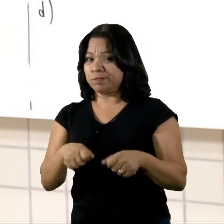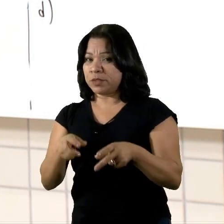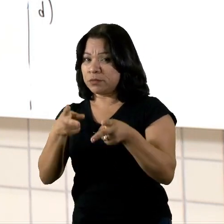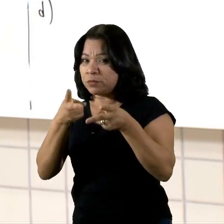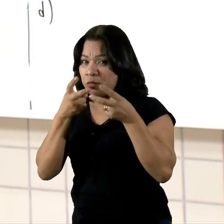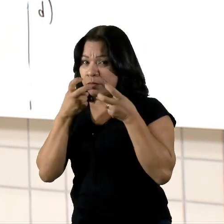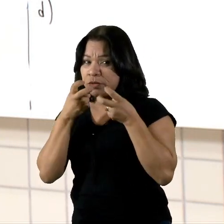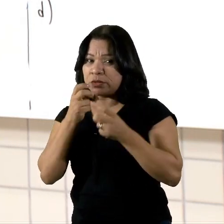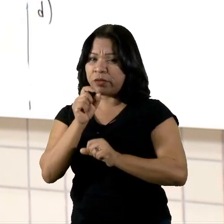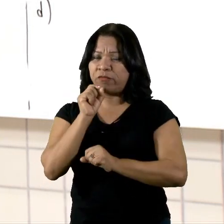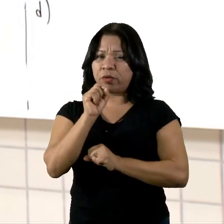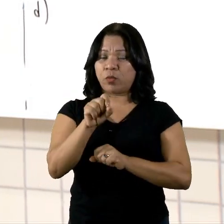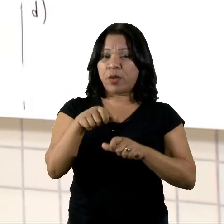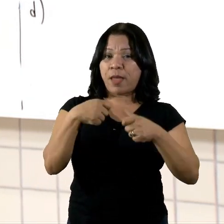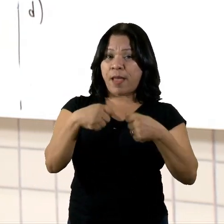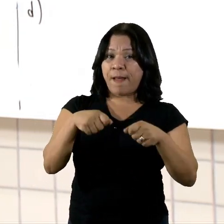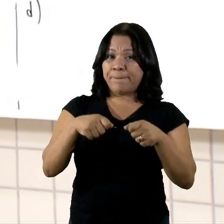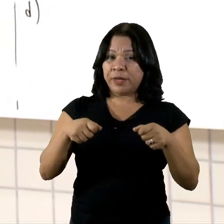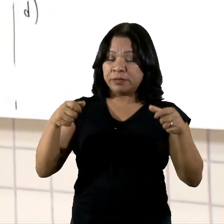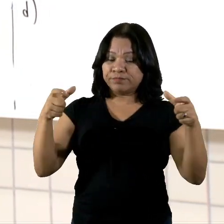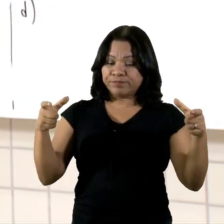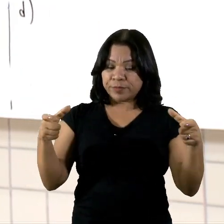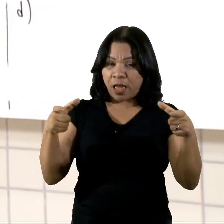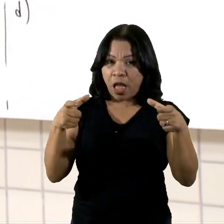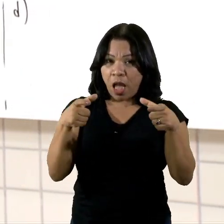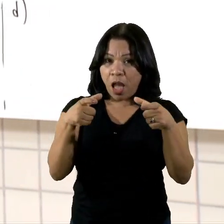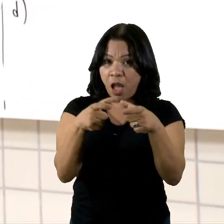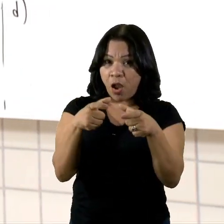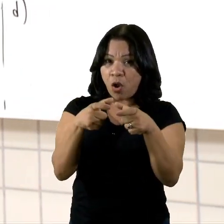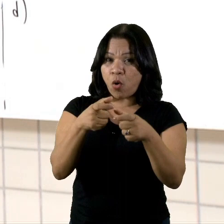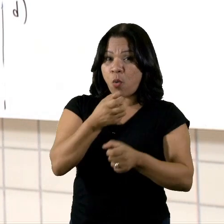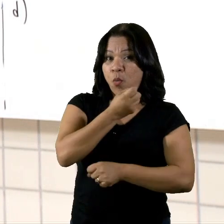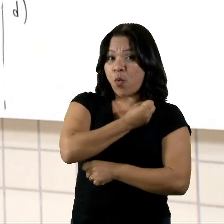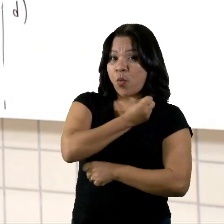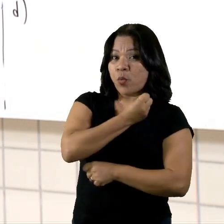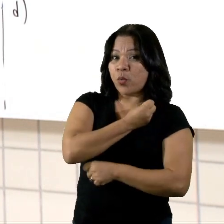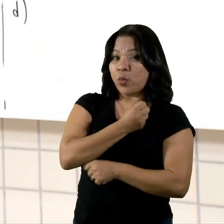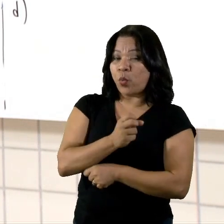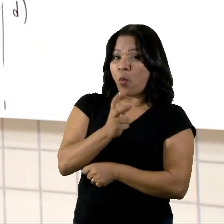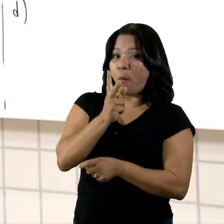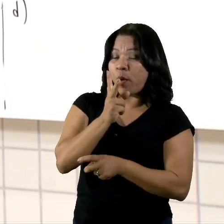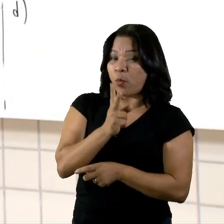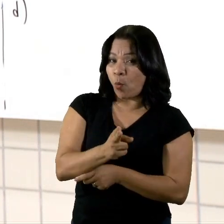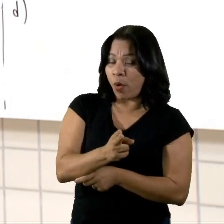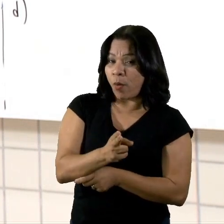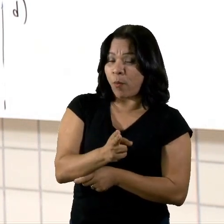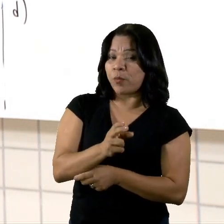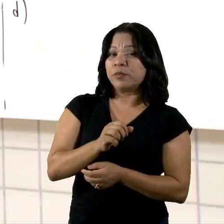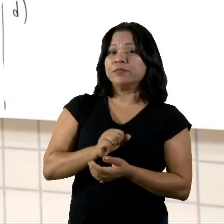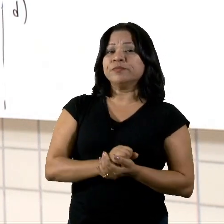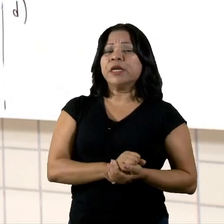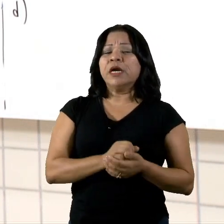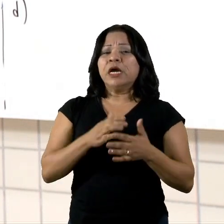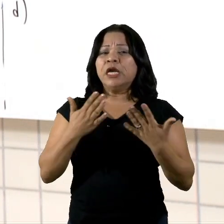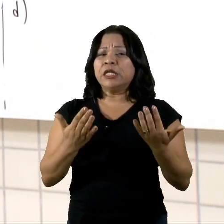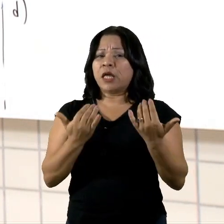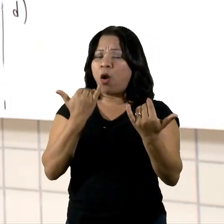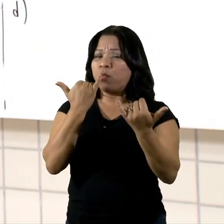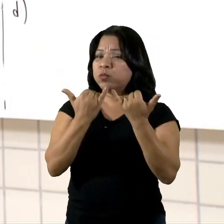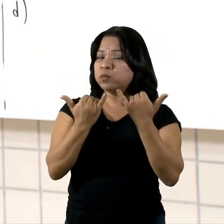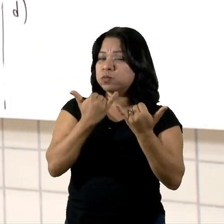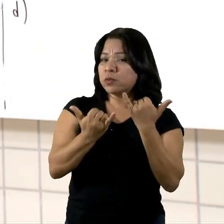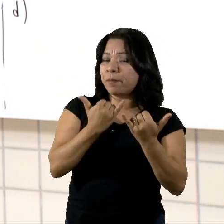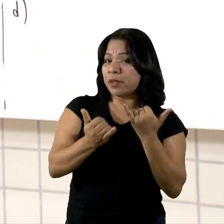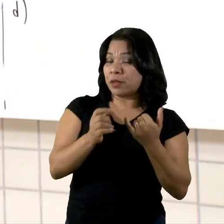precisa agrupar os termos que são semelhantes. E o que quer dizer isso? Dois termos, né? Dois ou